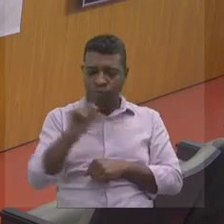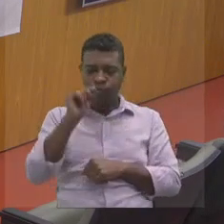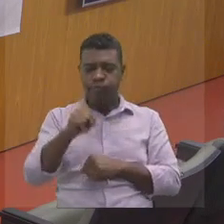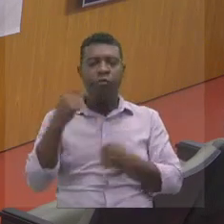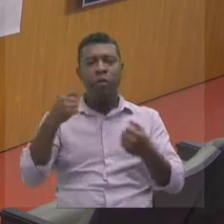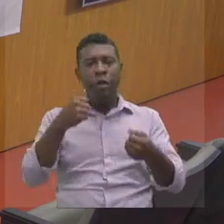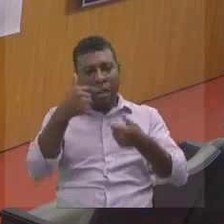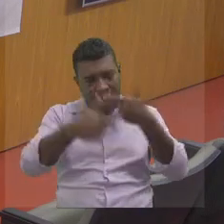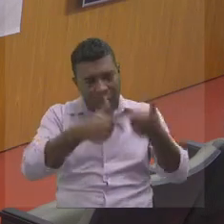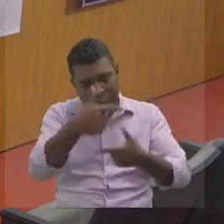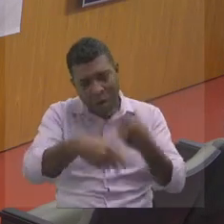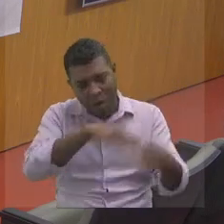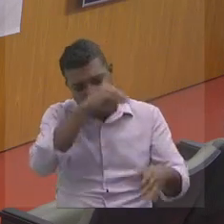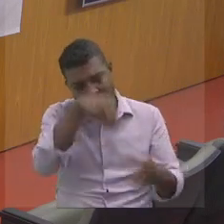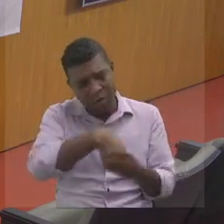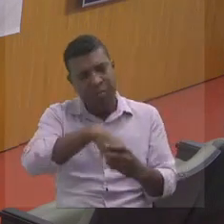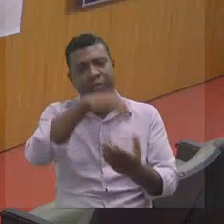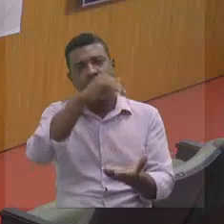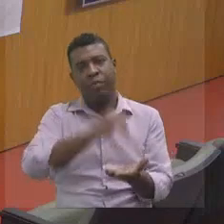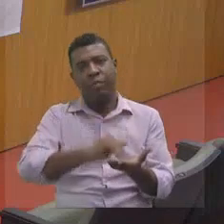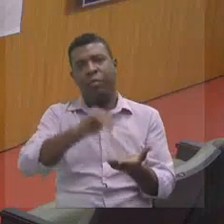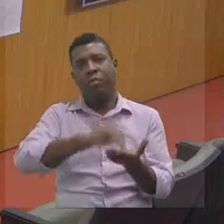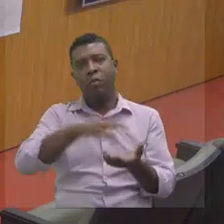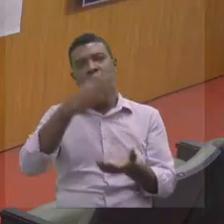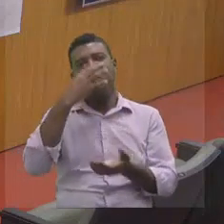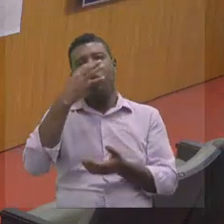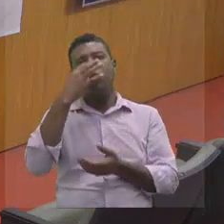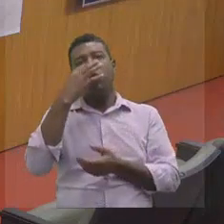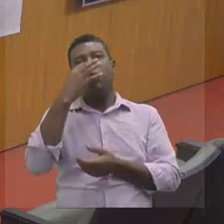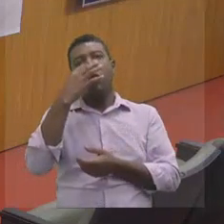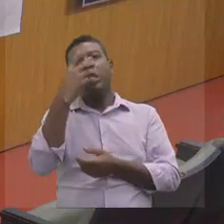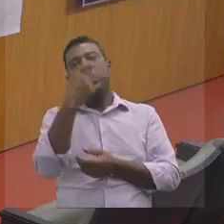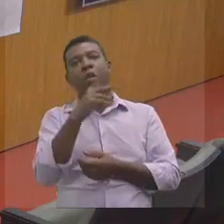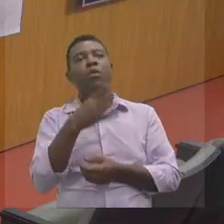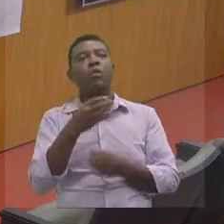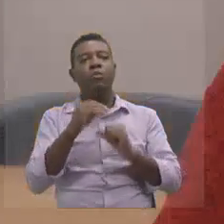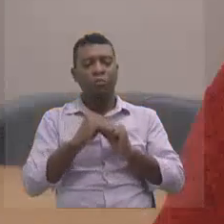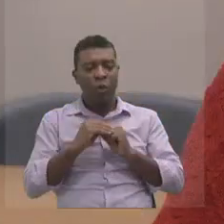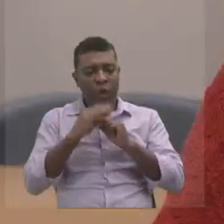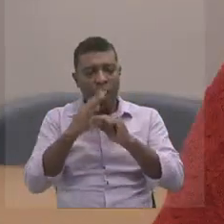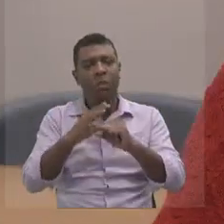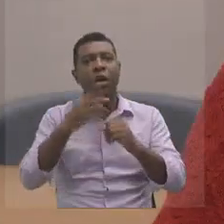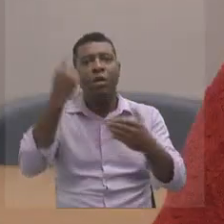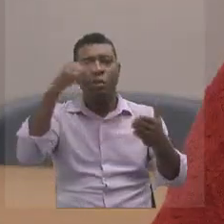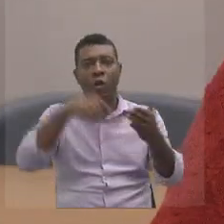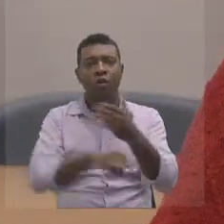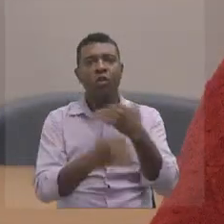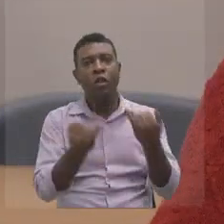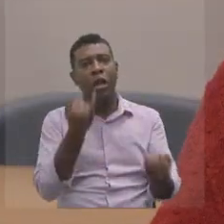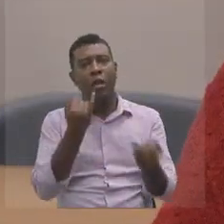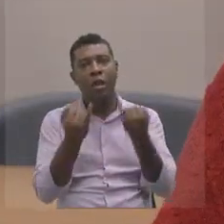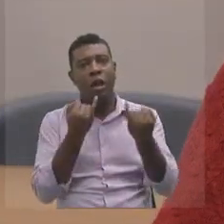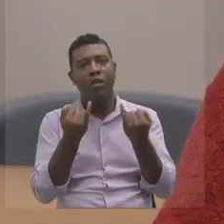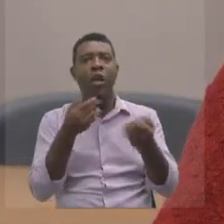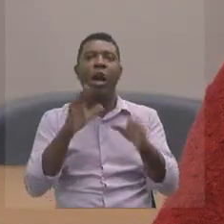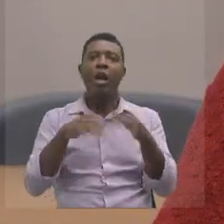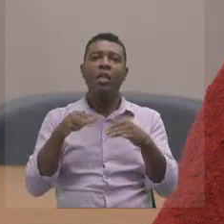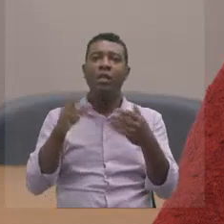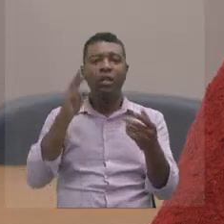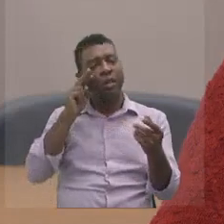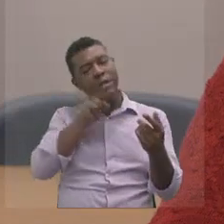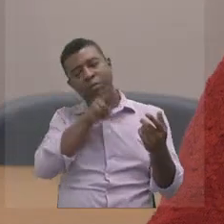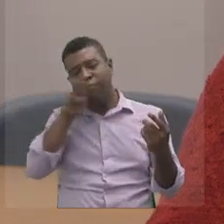me admira muito seu conhecimento a profundidade dos dados às vezes até sem consultar Parabéns